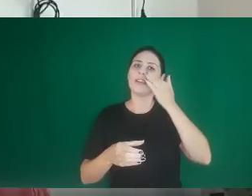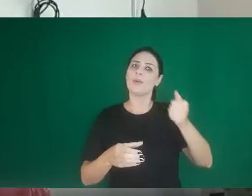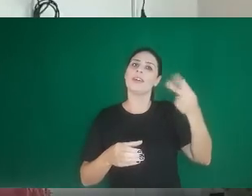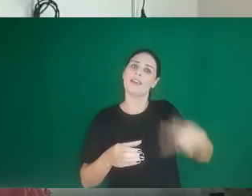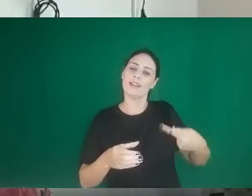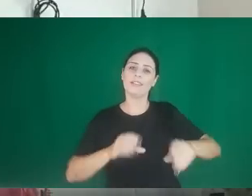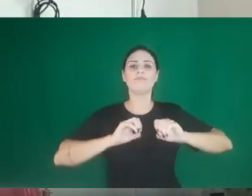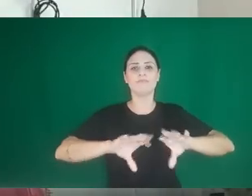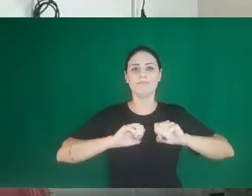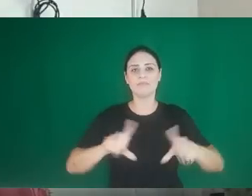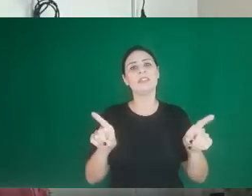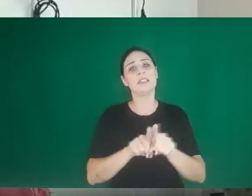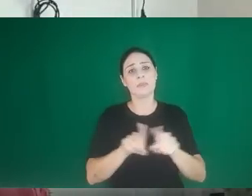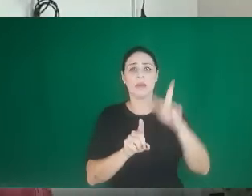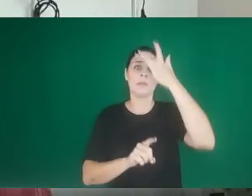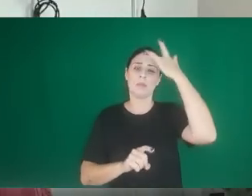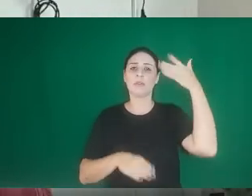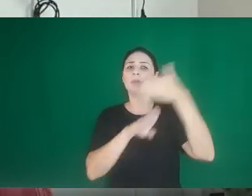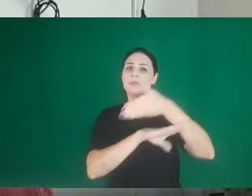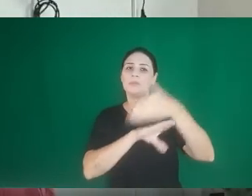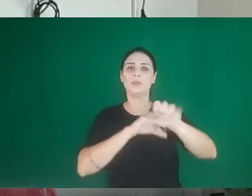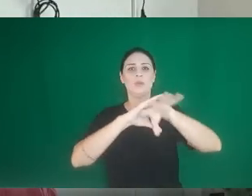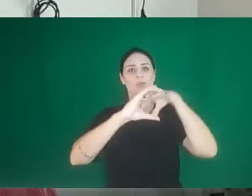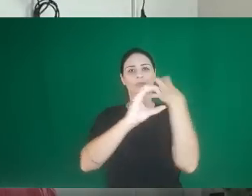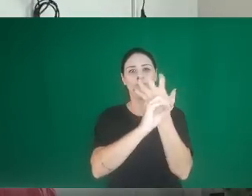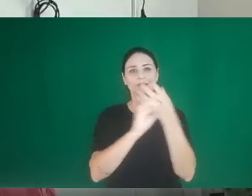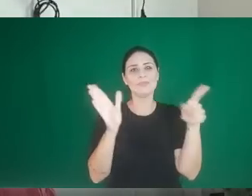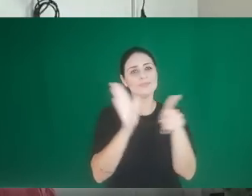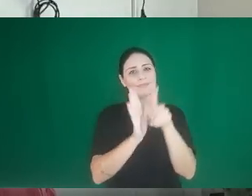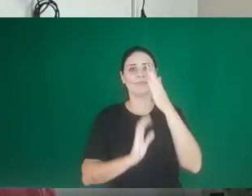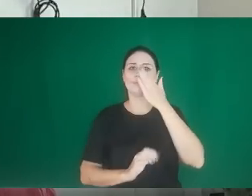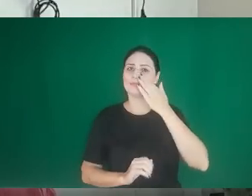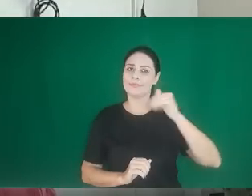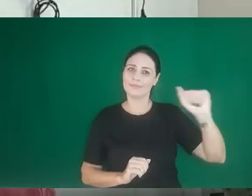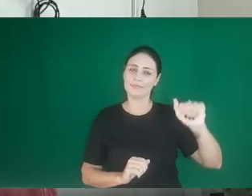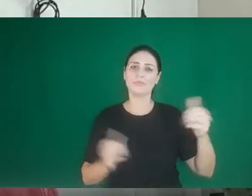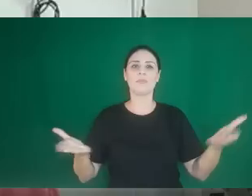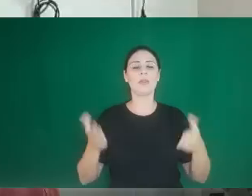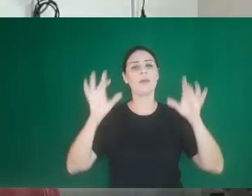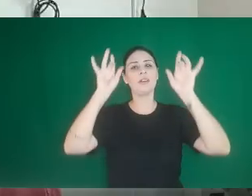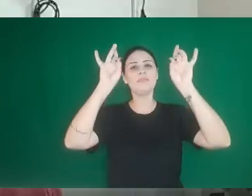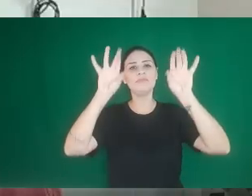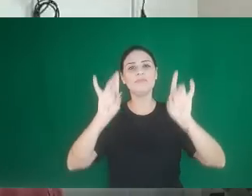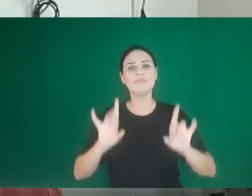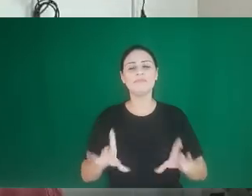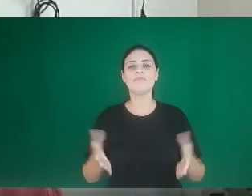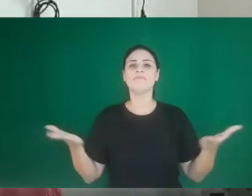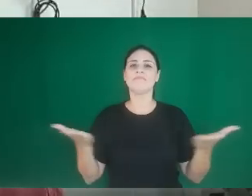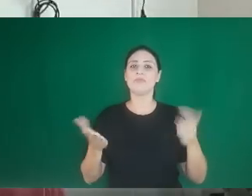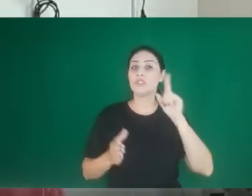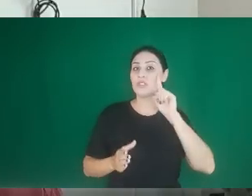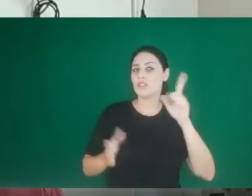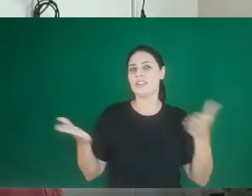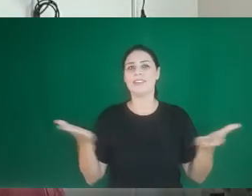todas aquelas que nos acompanham também pelo nosso canal do YouTube da Educação Araucária. Para abrilhantar